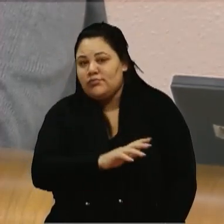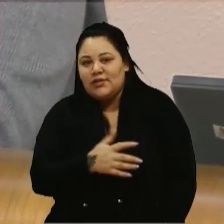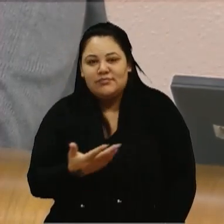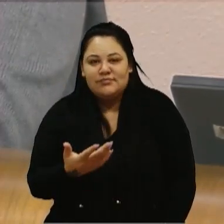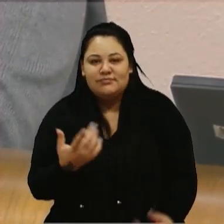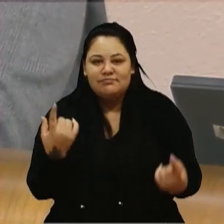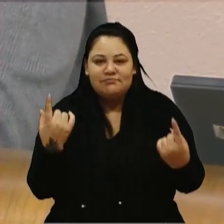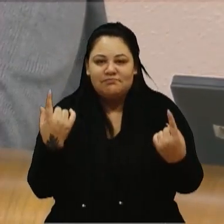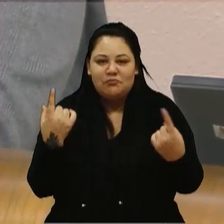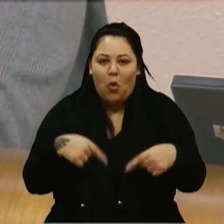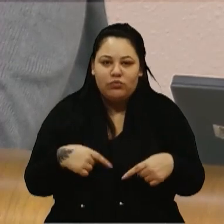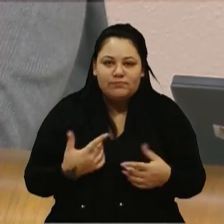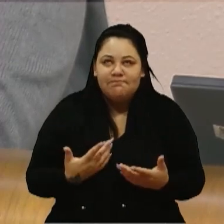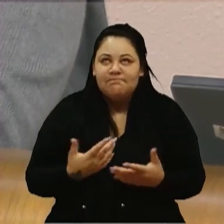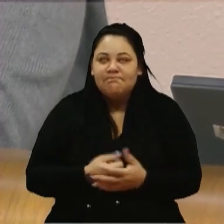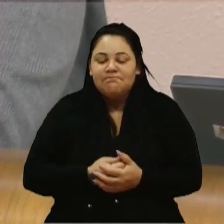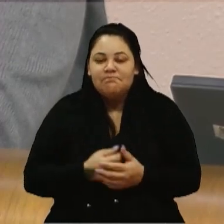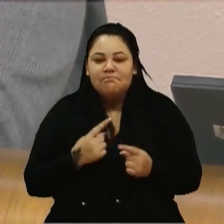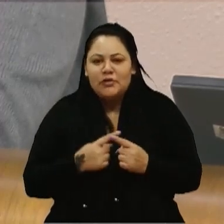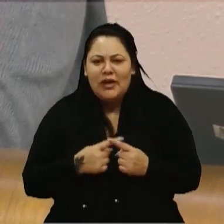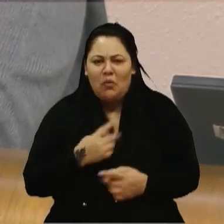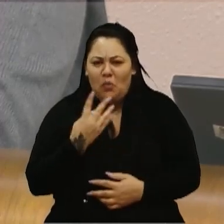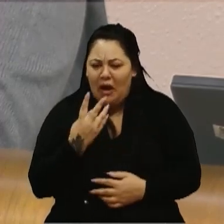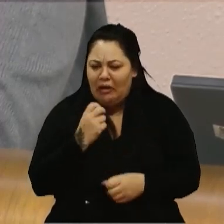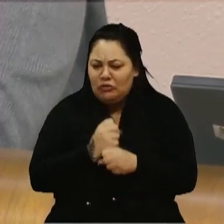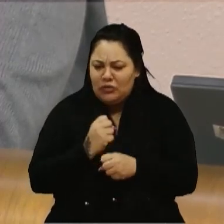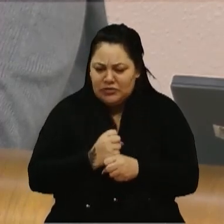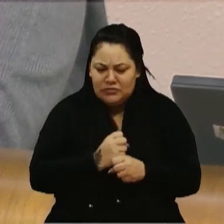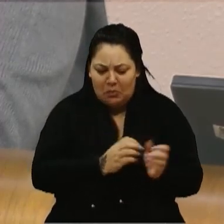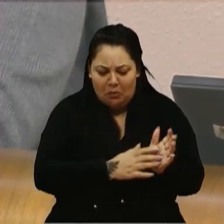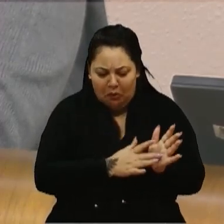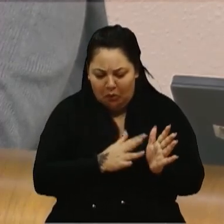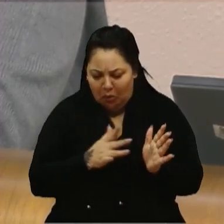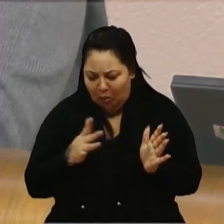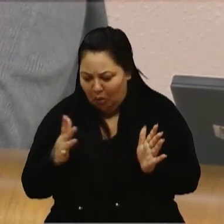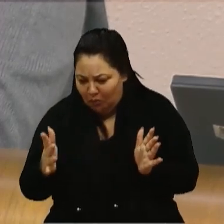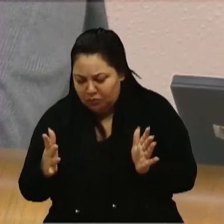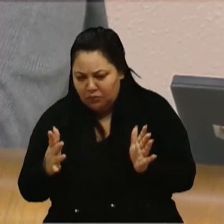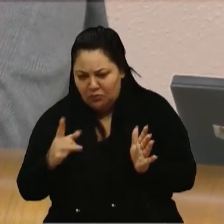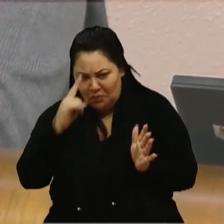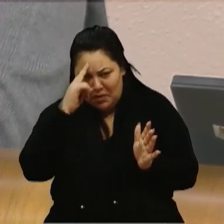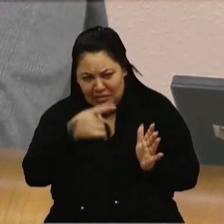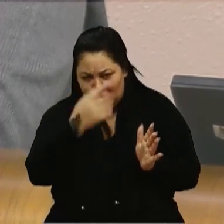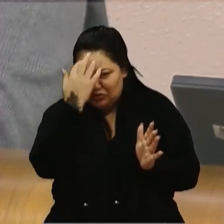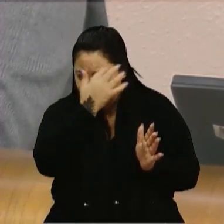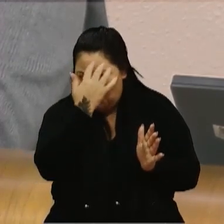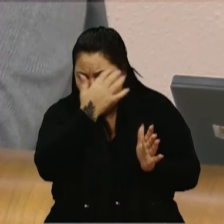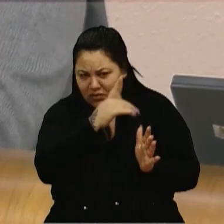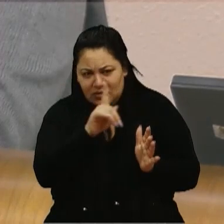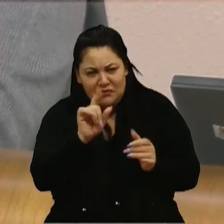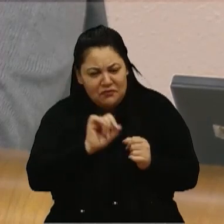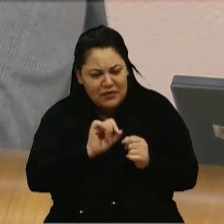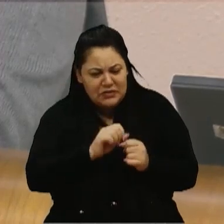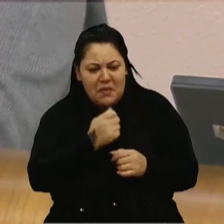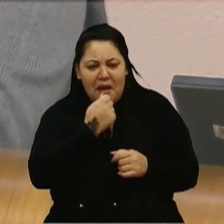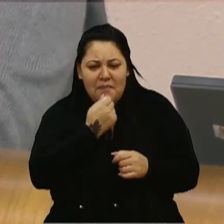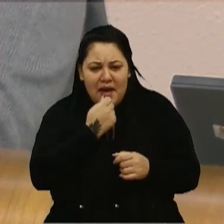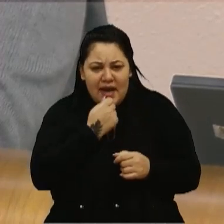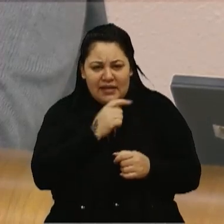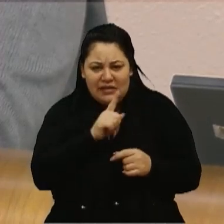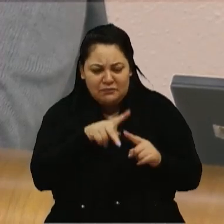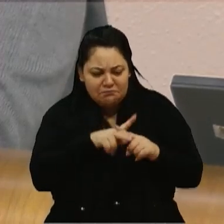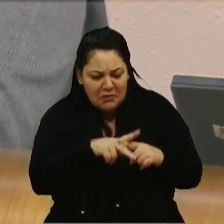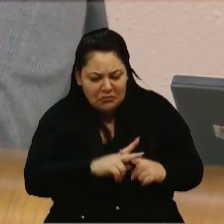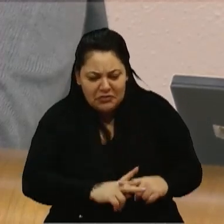4 anos de mandato dele, ele não botar uma pedra lá, não fazer uma manutenção